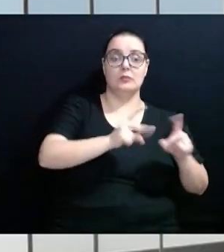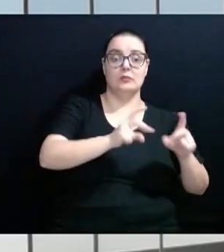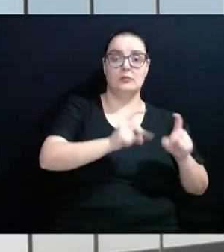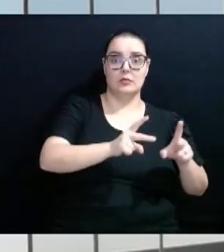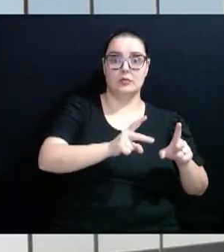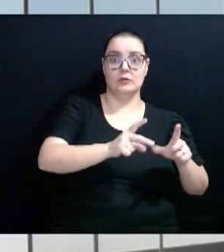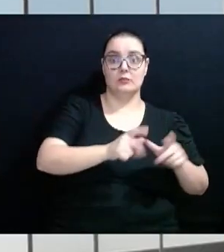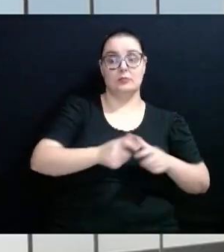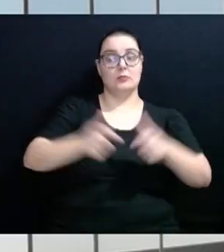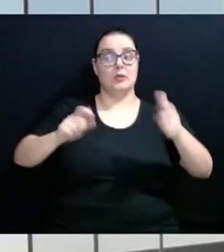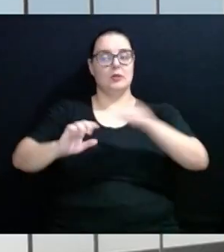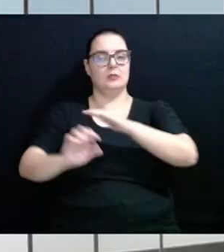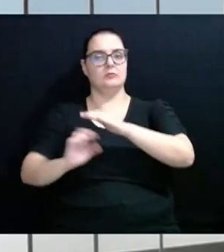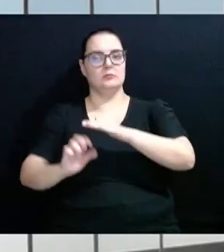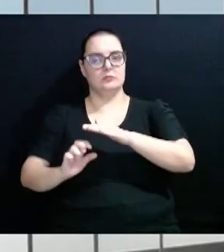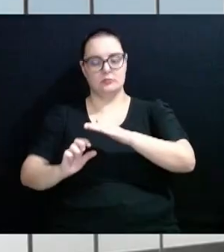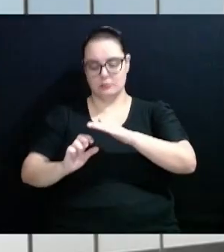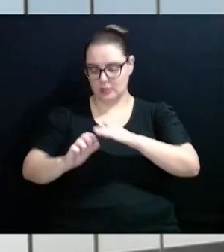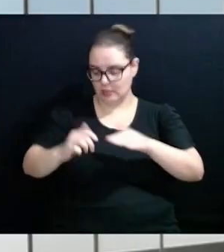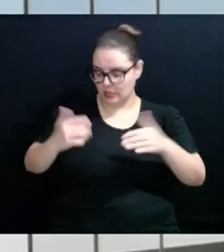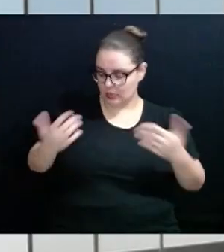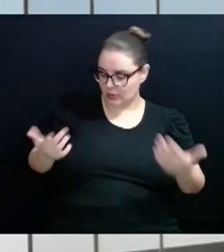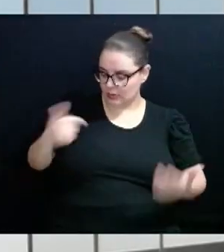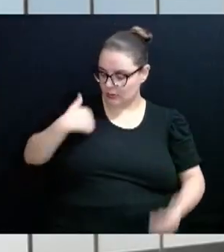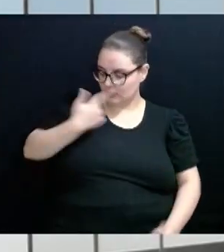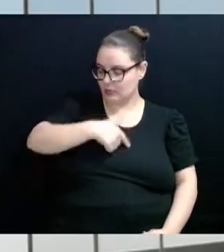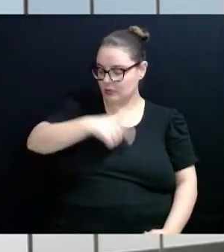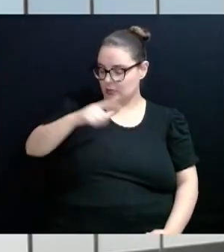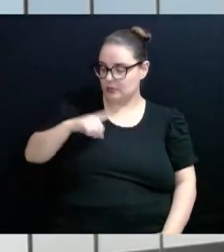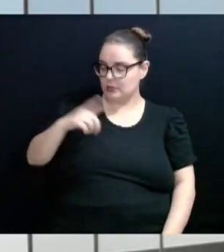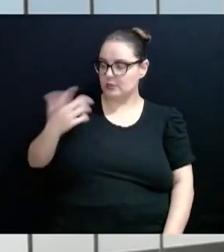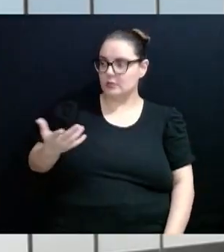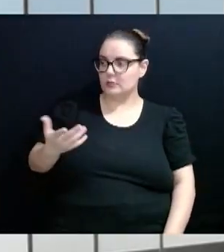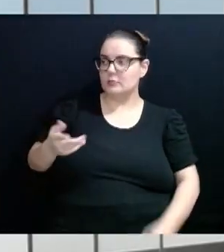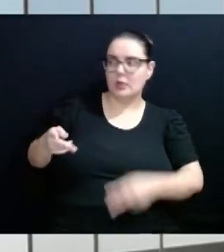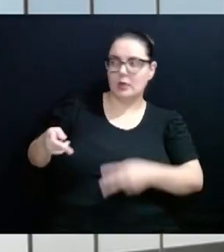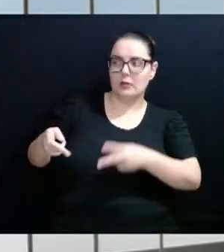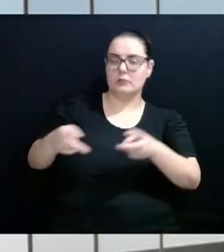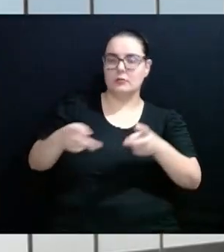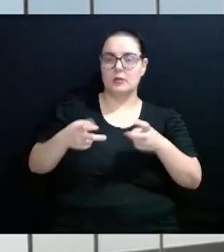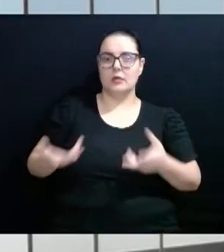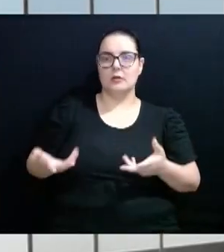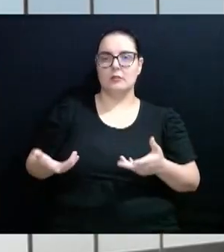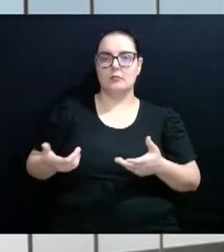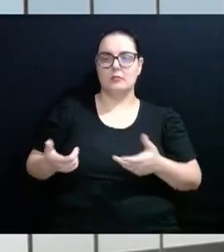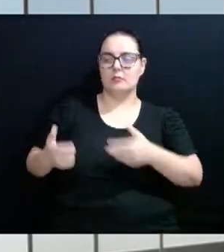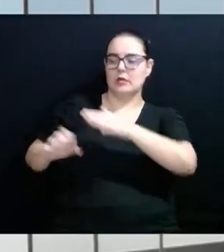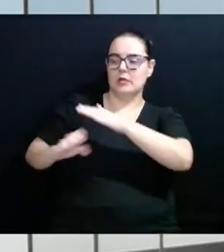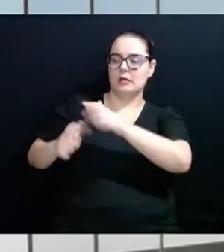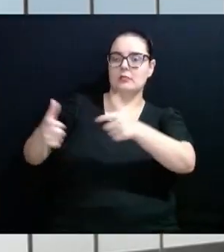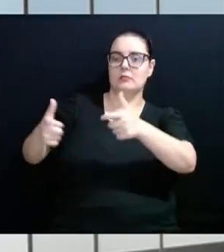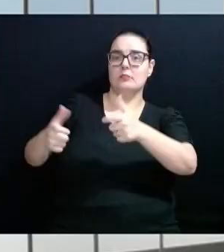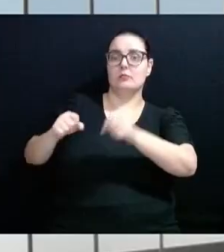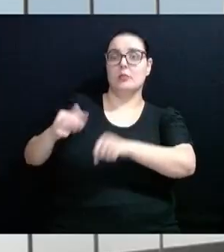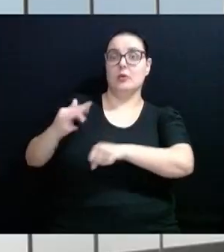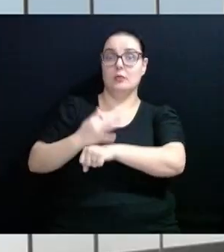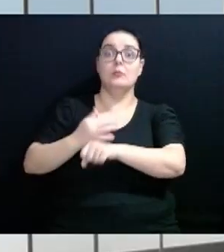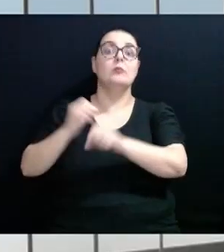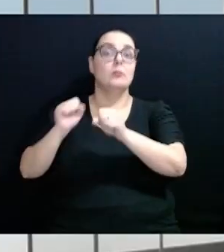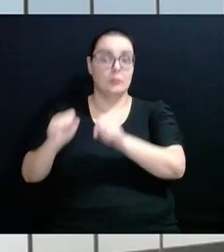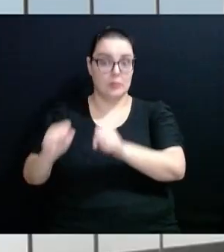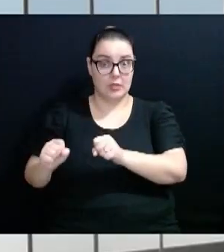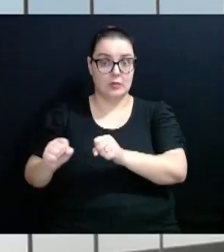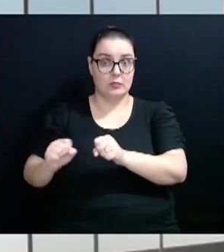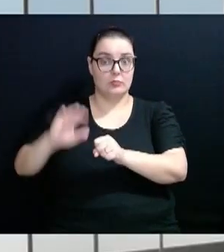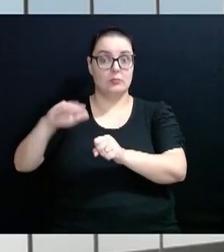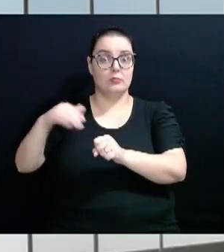gente tem a percepção, fala, bom, mas a grande empresa pode resistir. Pode. Mas quando você pega a